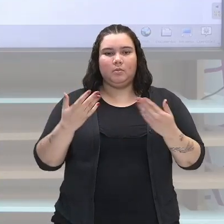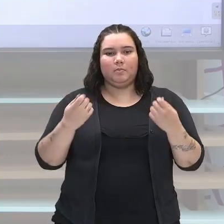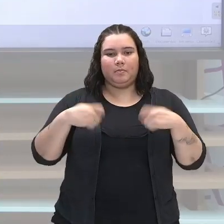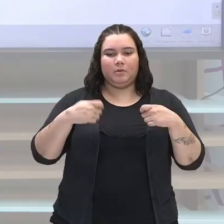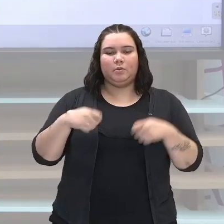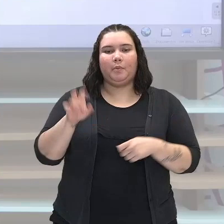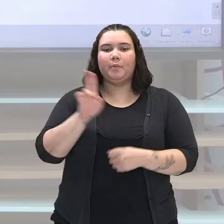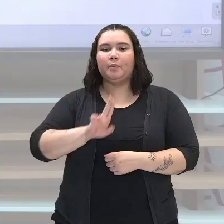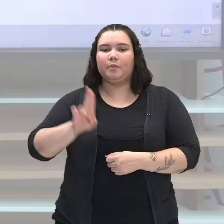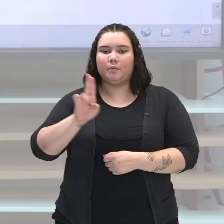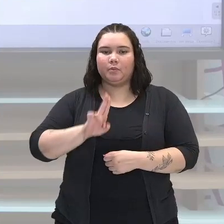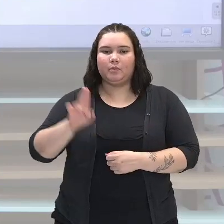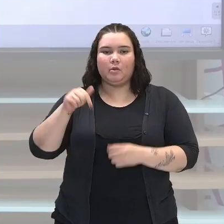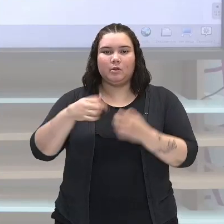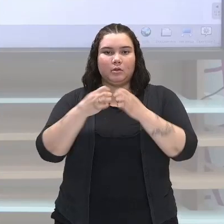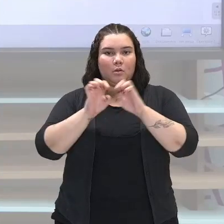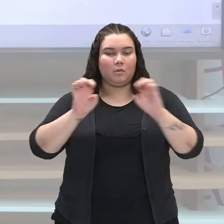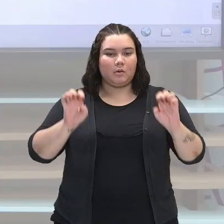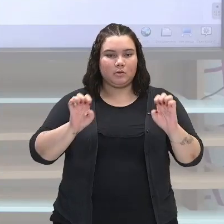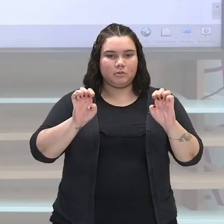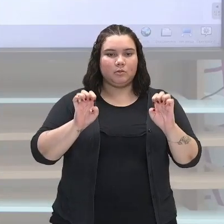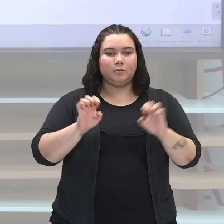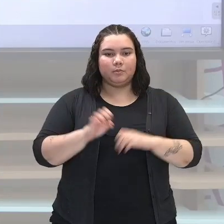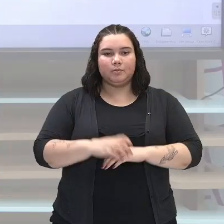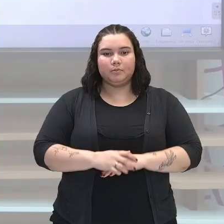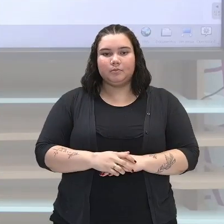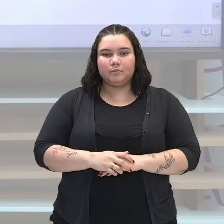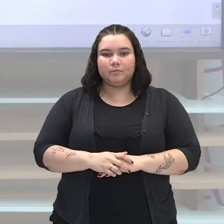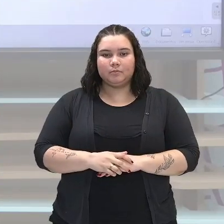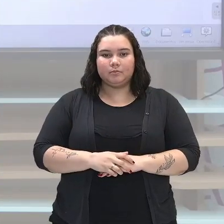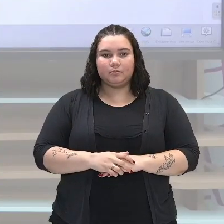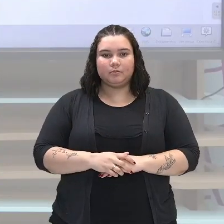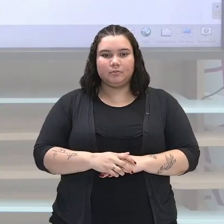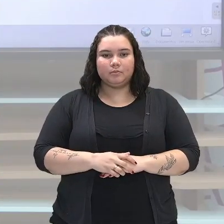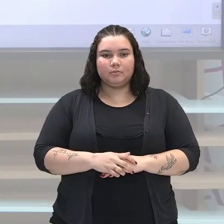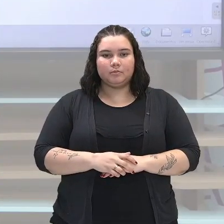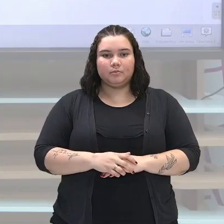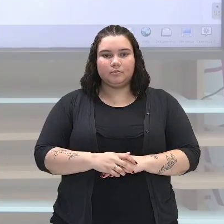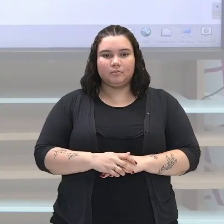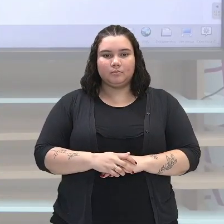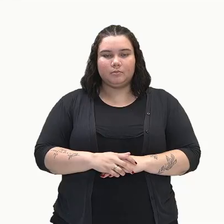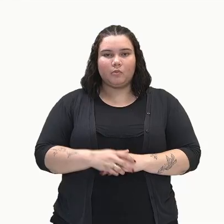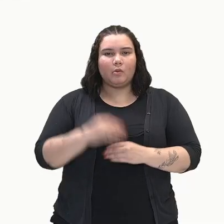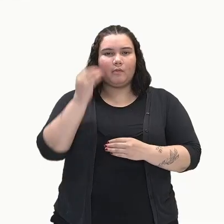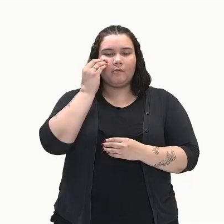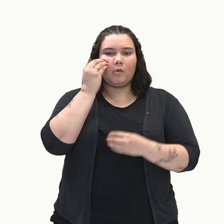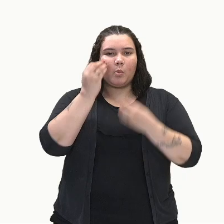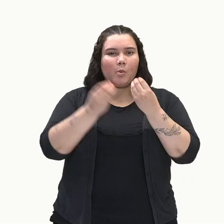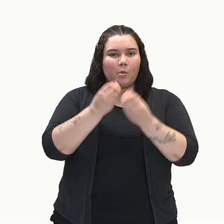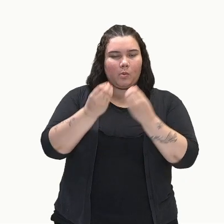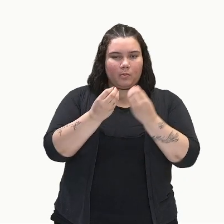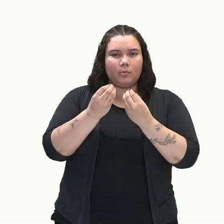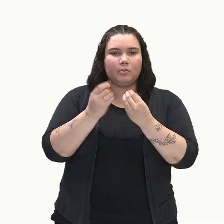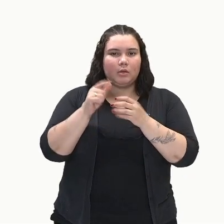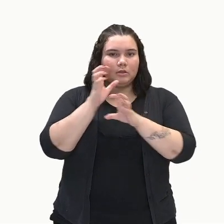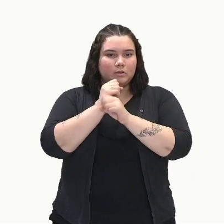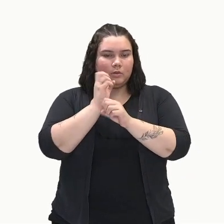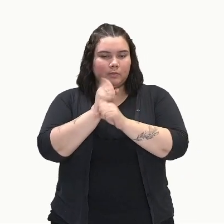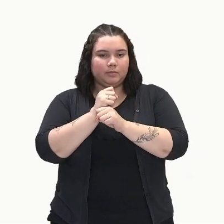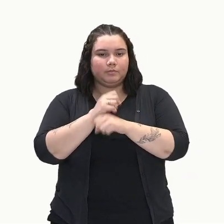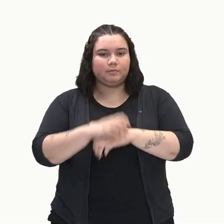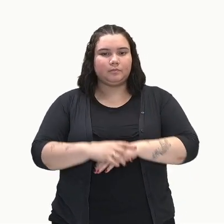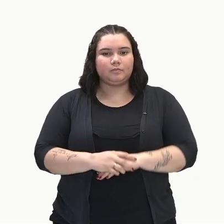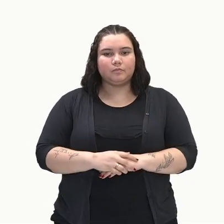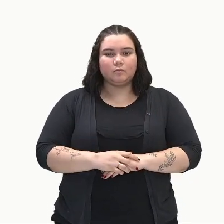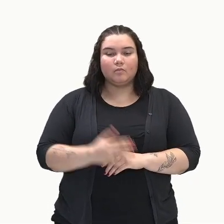mão dessa técnica aqui, que é o termo geral de uma PG. Vamos ver como ela funciona então? Acompanha comigo. Então aqui